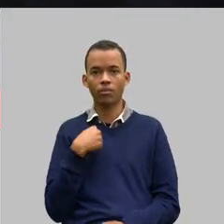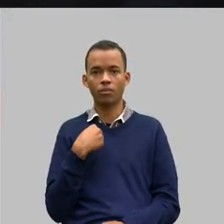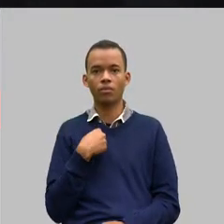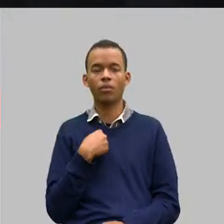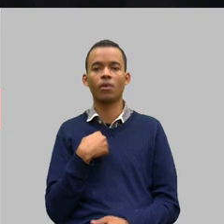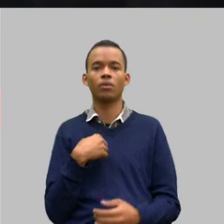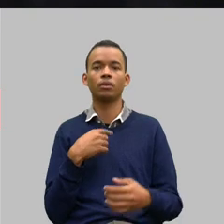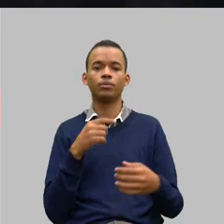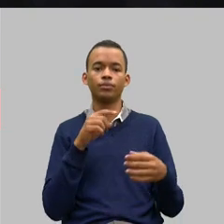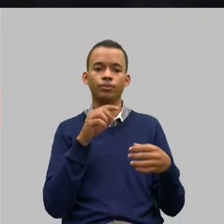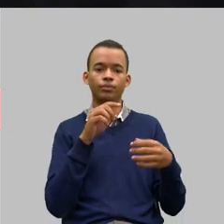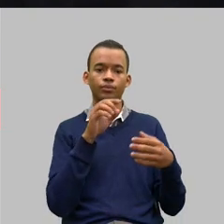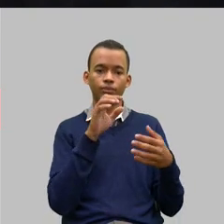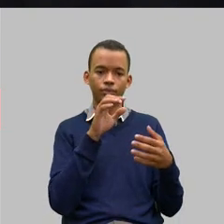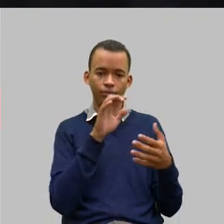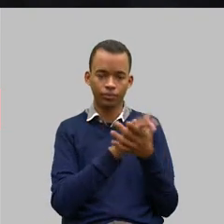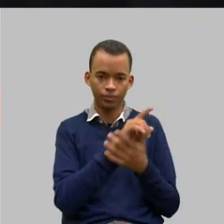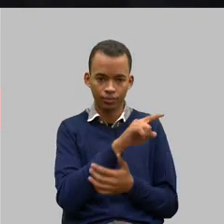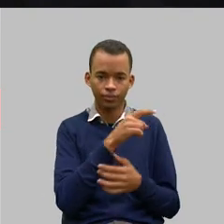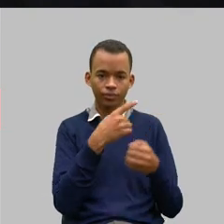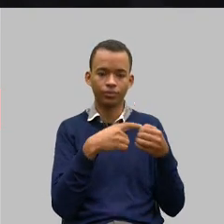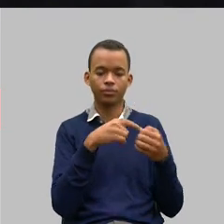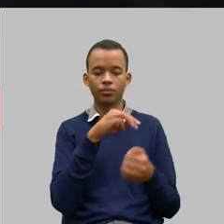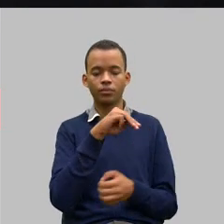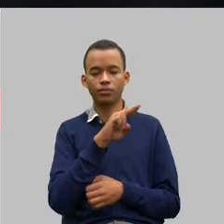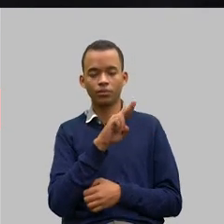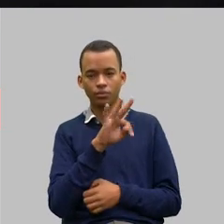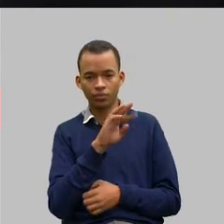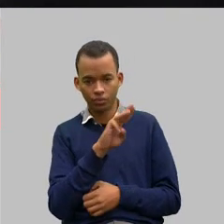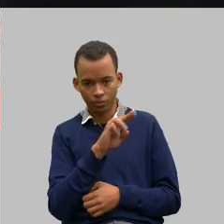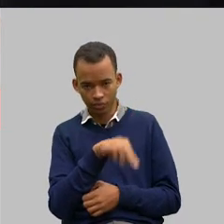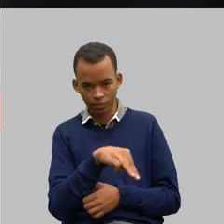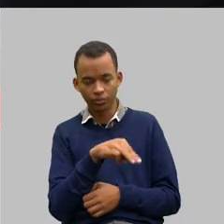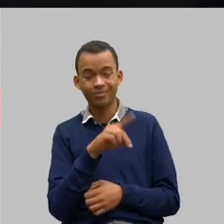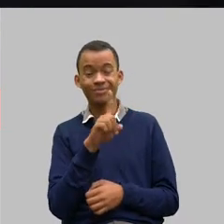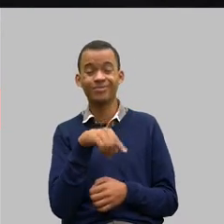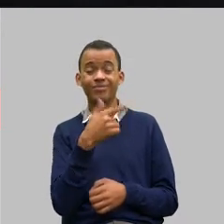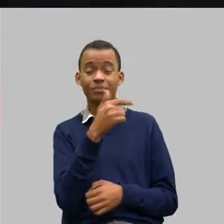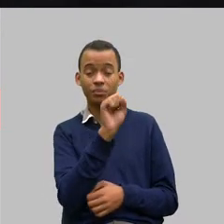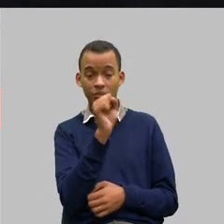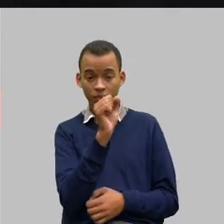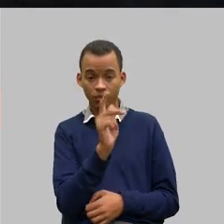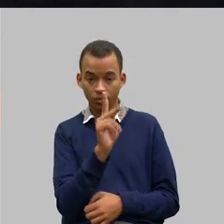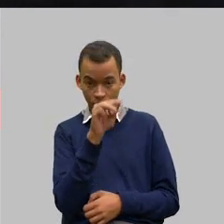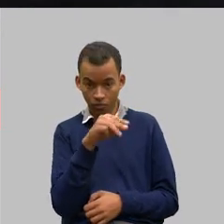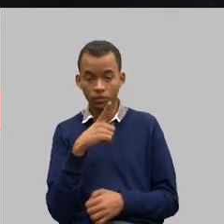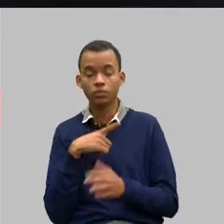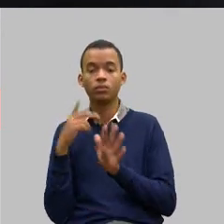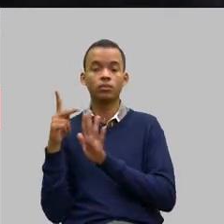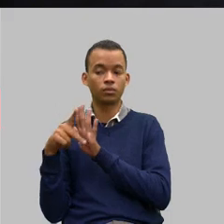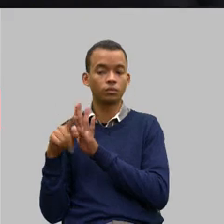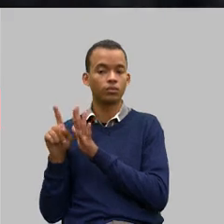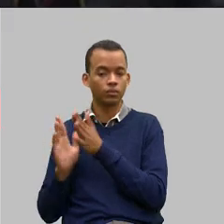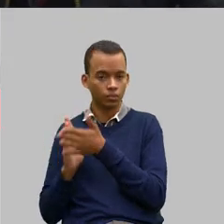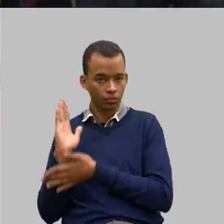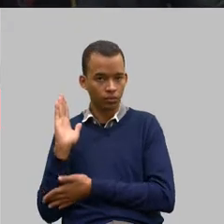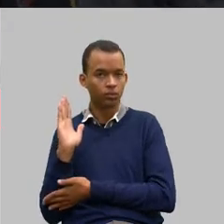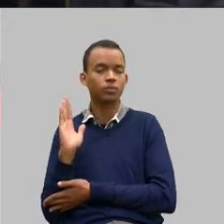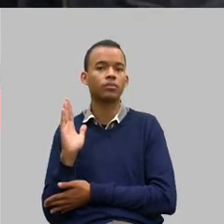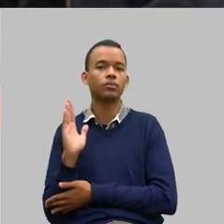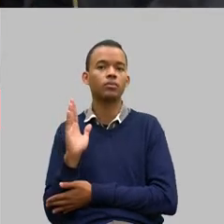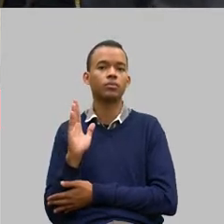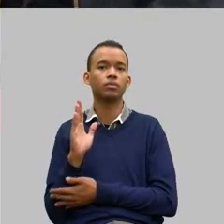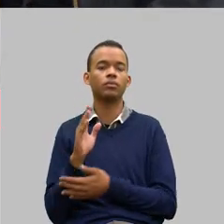município de Mutum são 28 km que já existe um projeto aprovado ali pelo